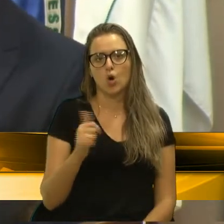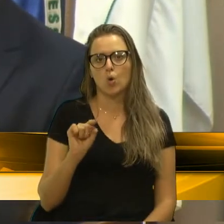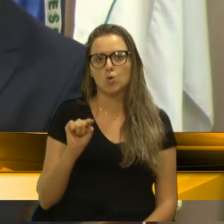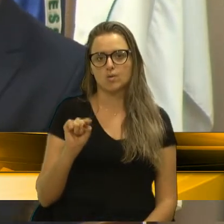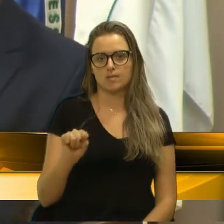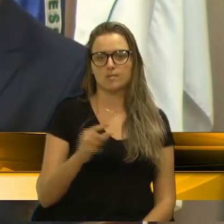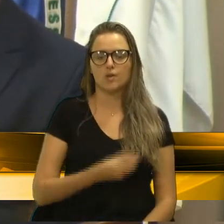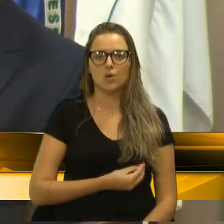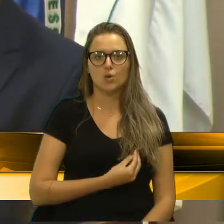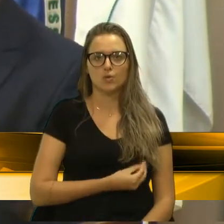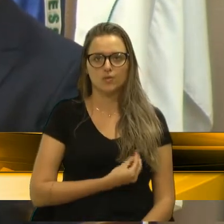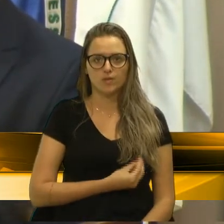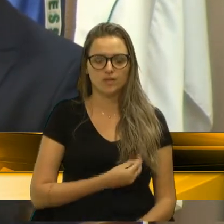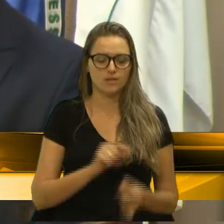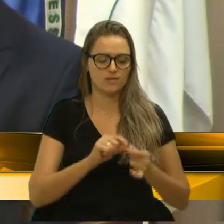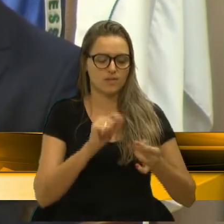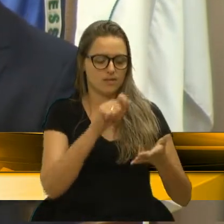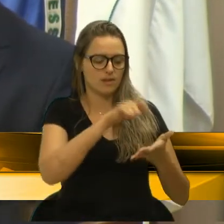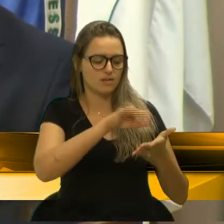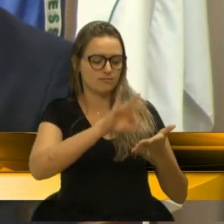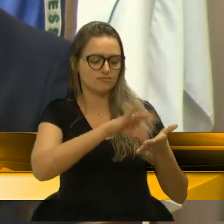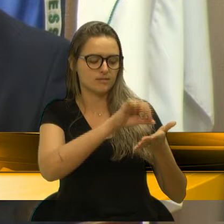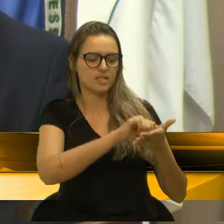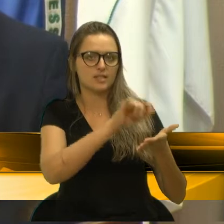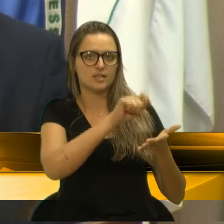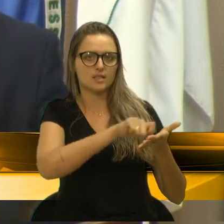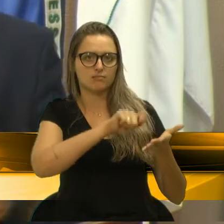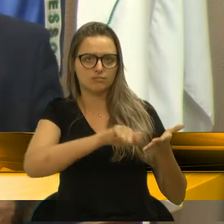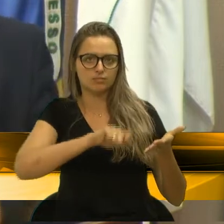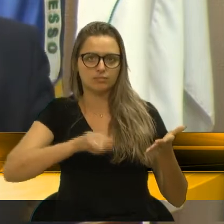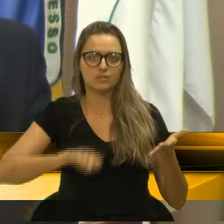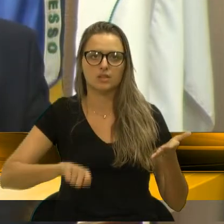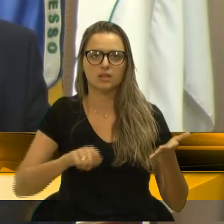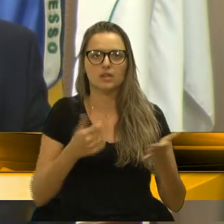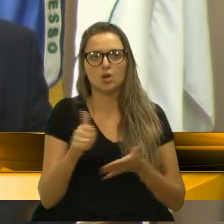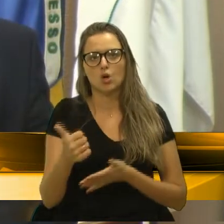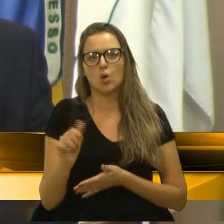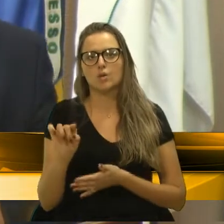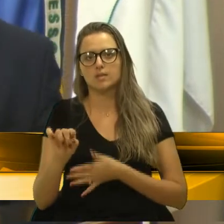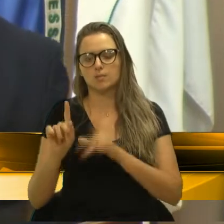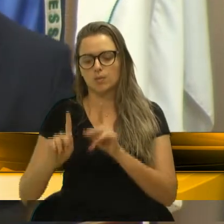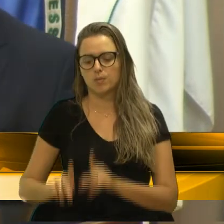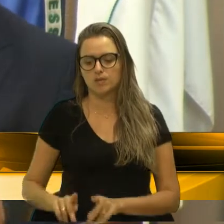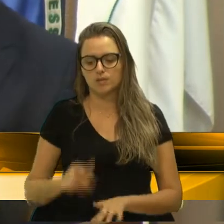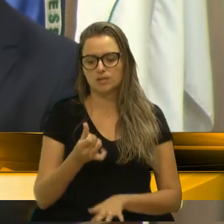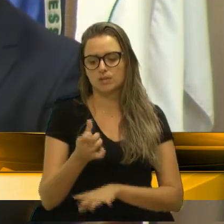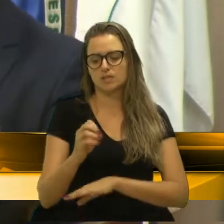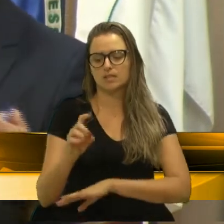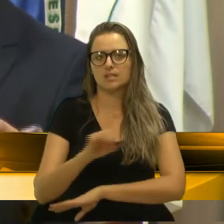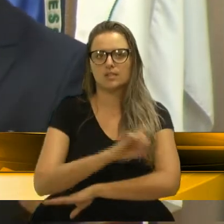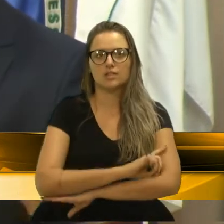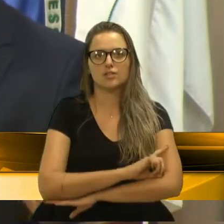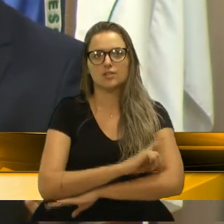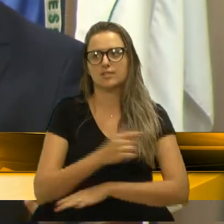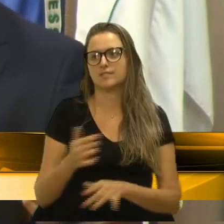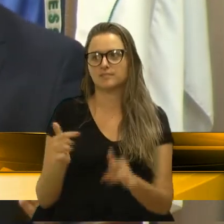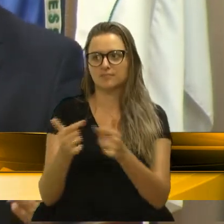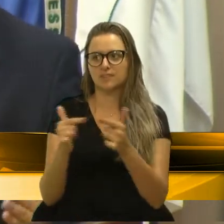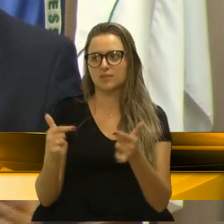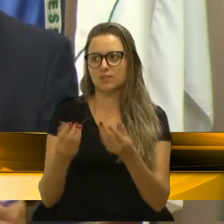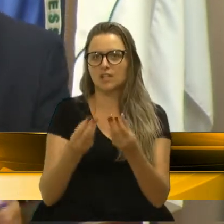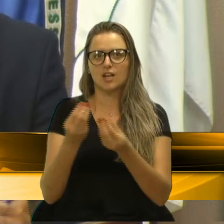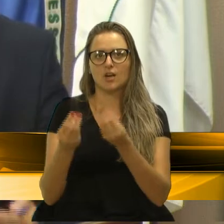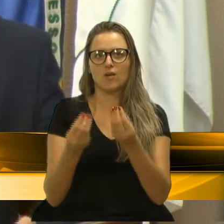sendo recenseadas, fazendo um censo com 11 mil vidas, que é mais ou menos isso, em 60 dias afastou qualquer possibilidade de